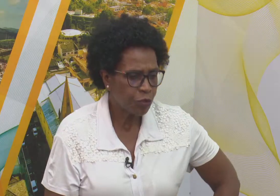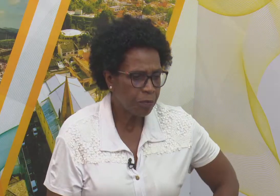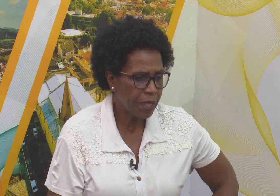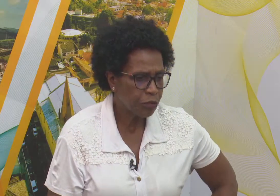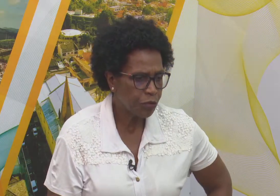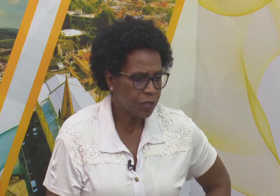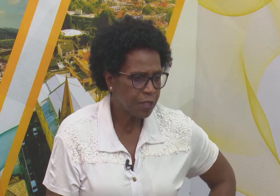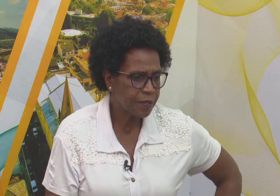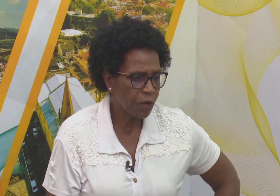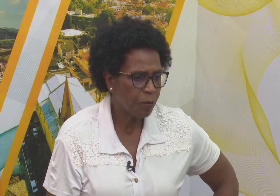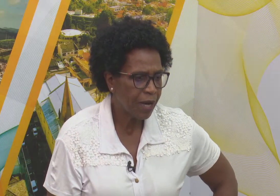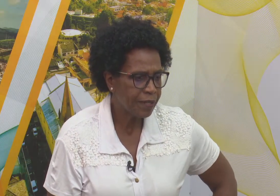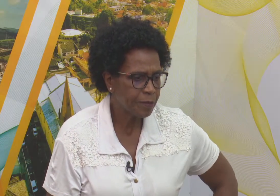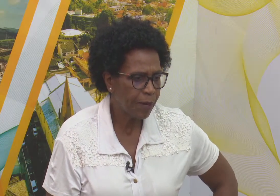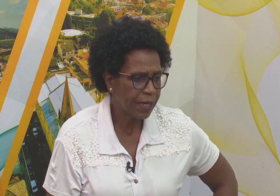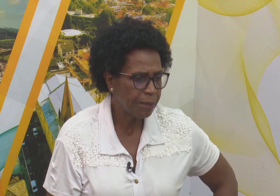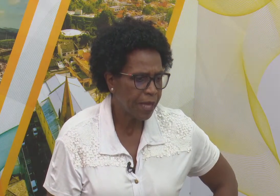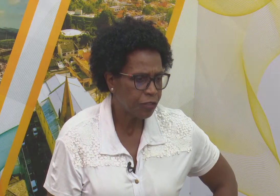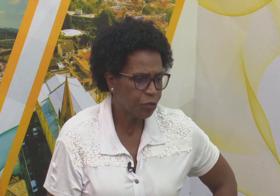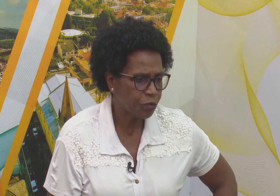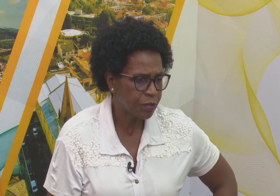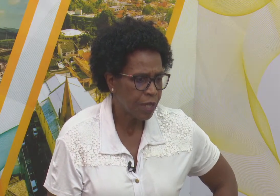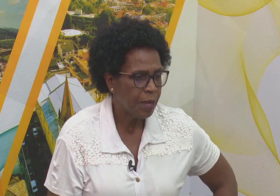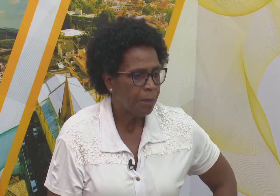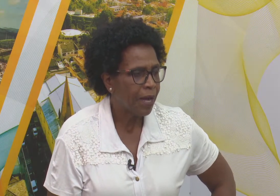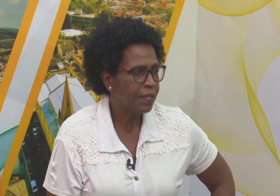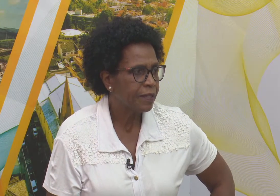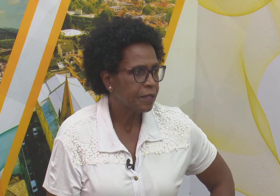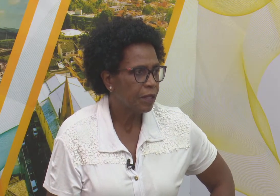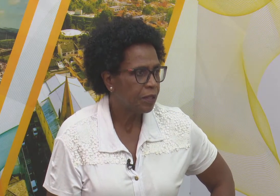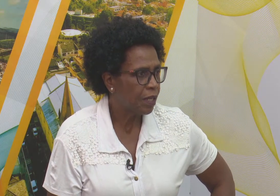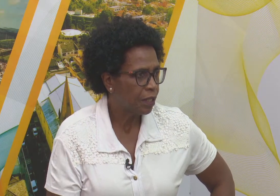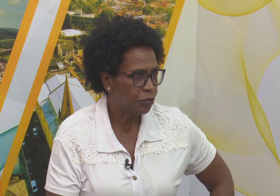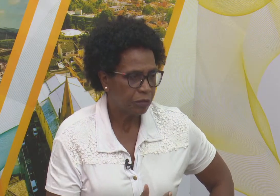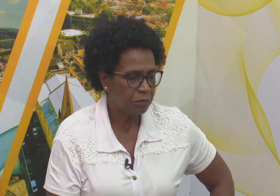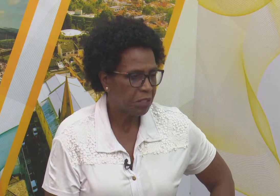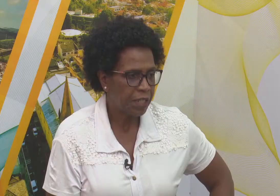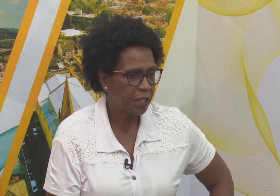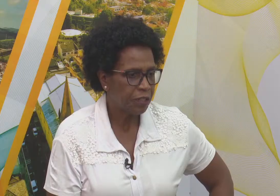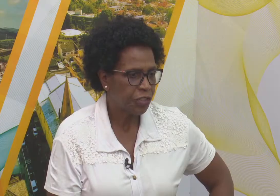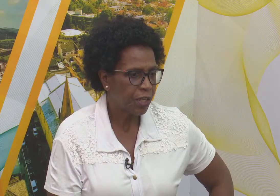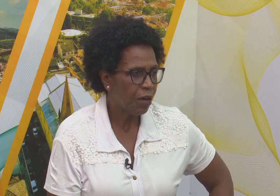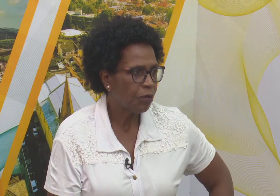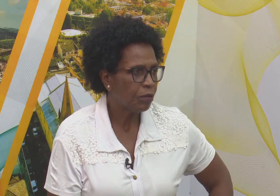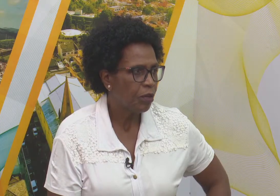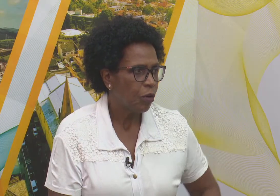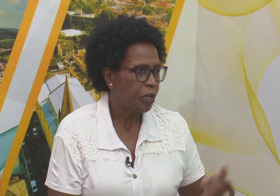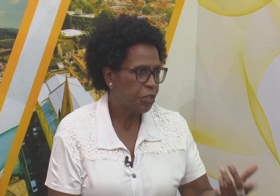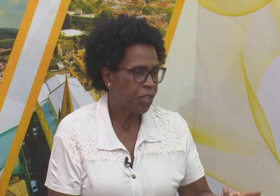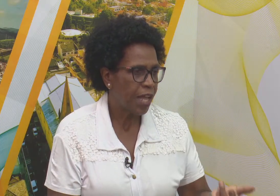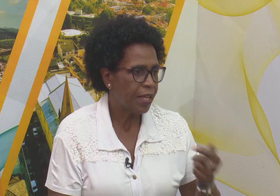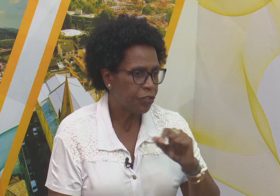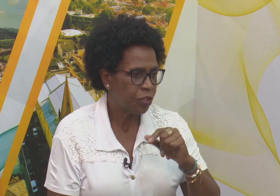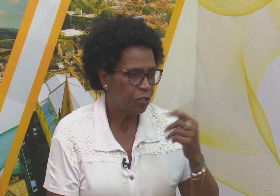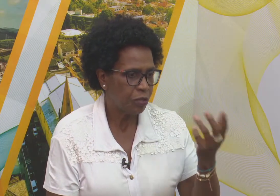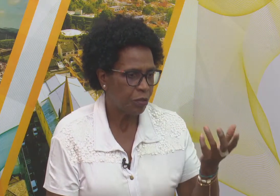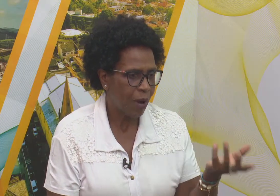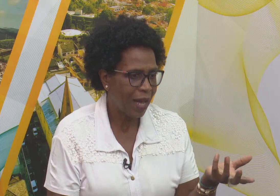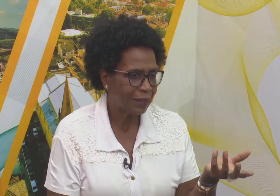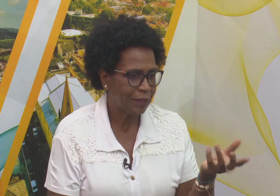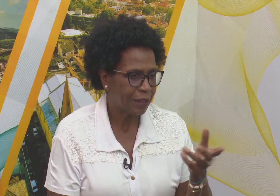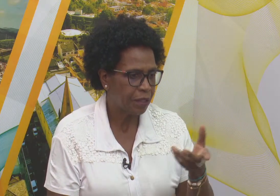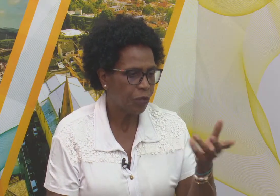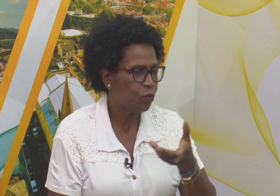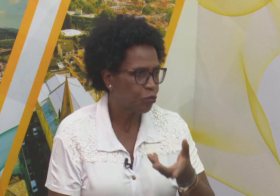alguns instrumentos que são mais para médicos, mas, na maneira geral, o MChat,